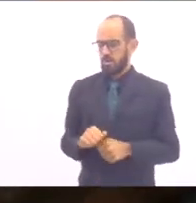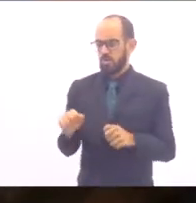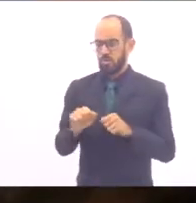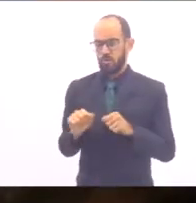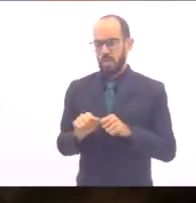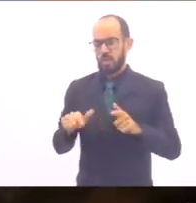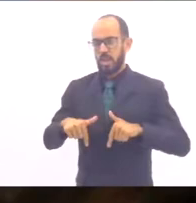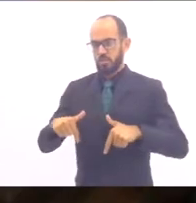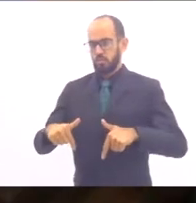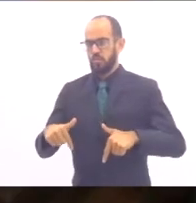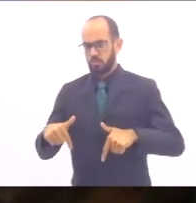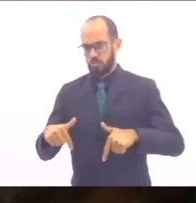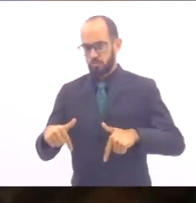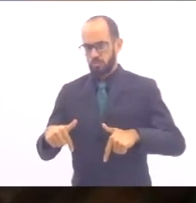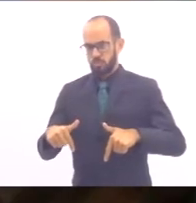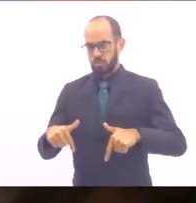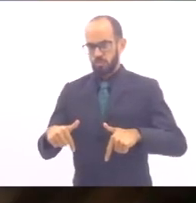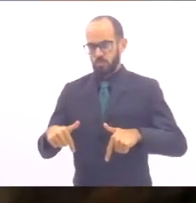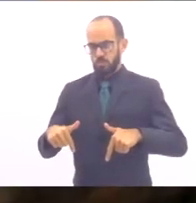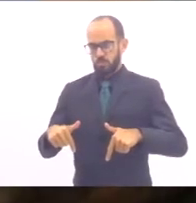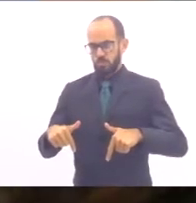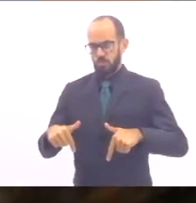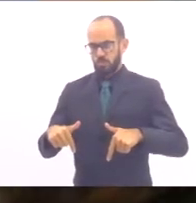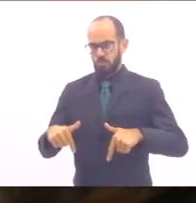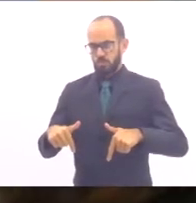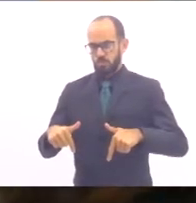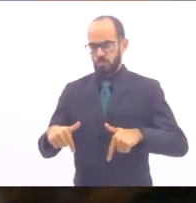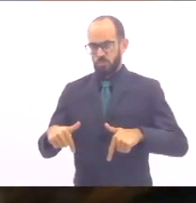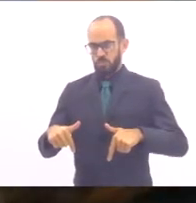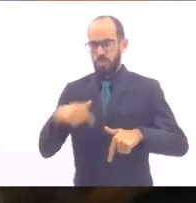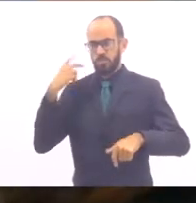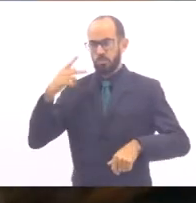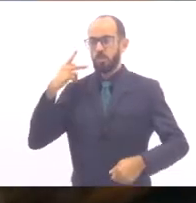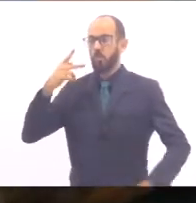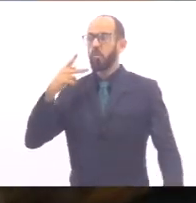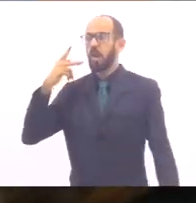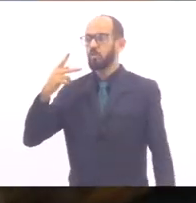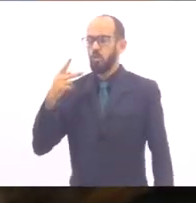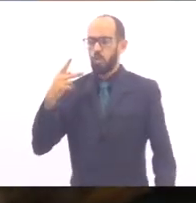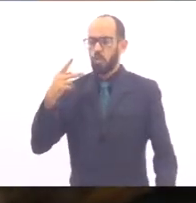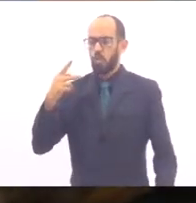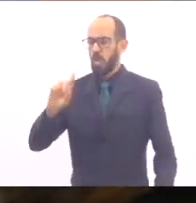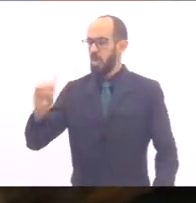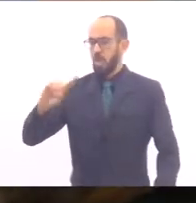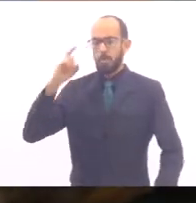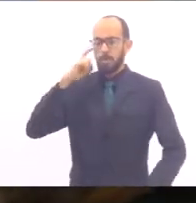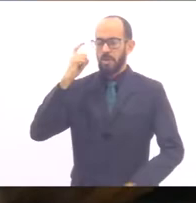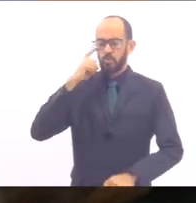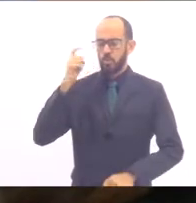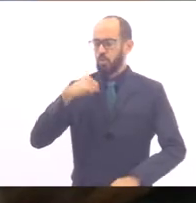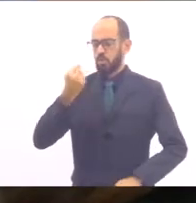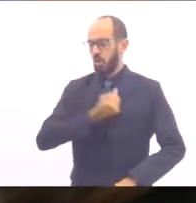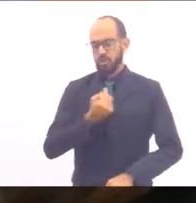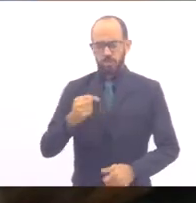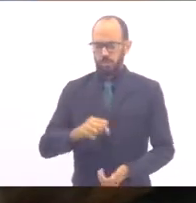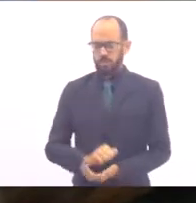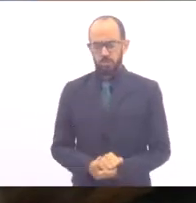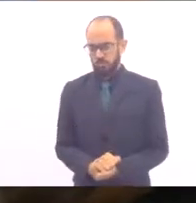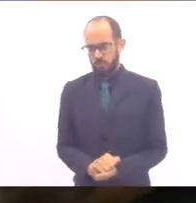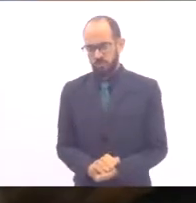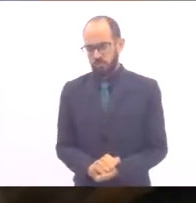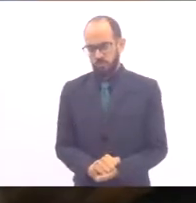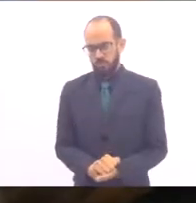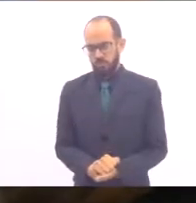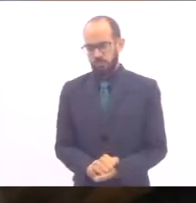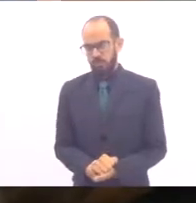atitude desse procurador. Ele não pensou na gente. Ele jogou pá